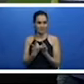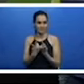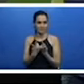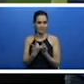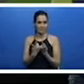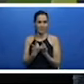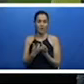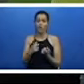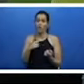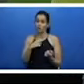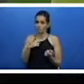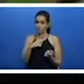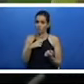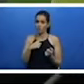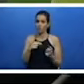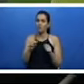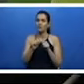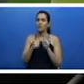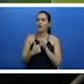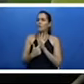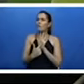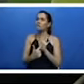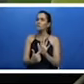e eu tenho que fazer aparecer